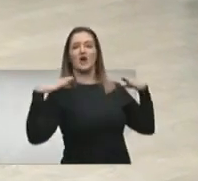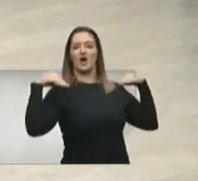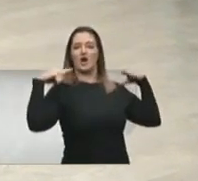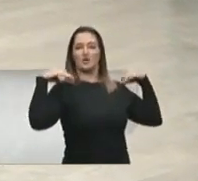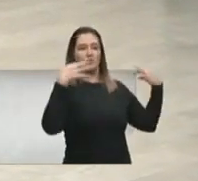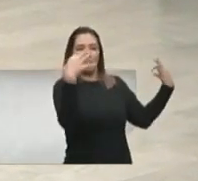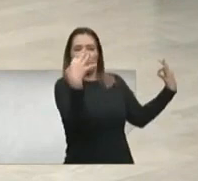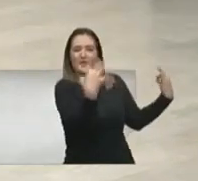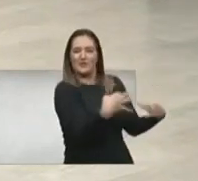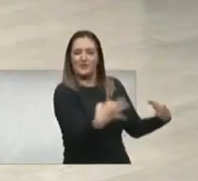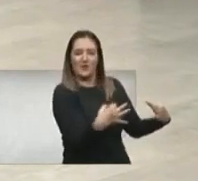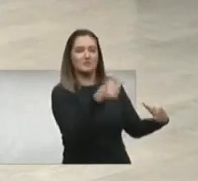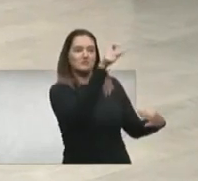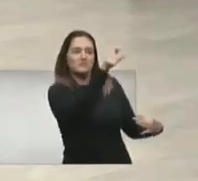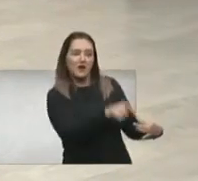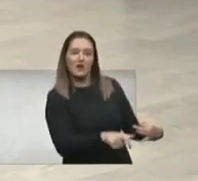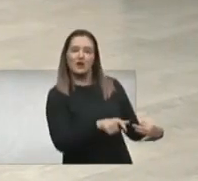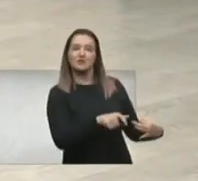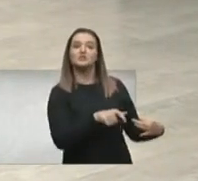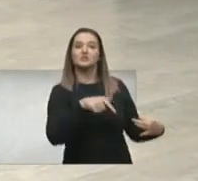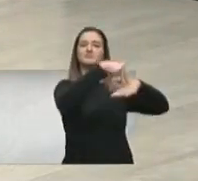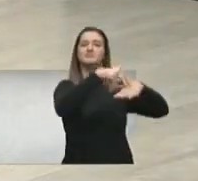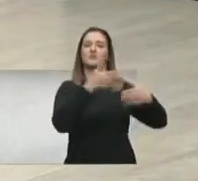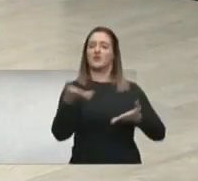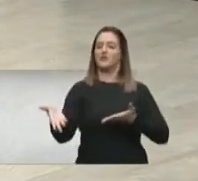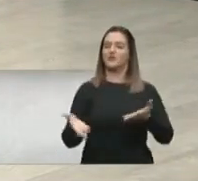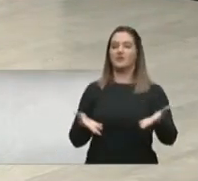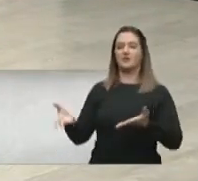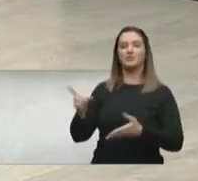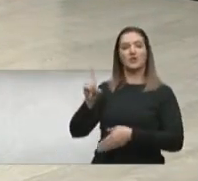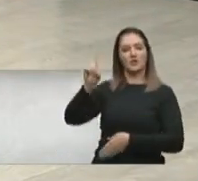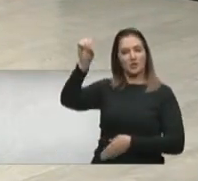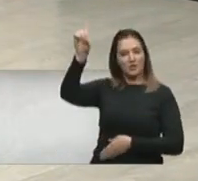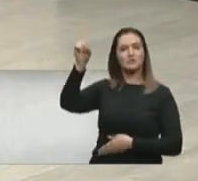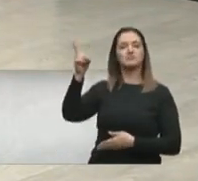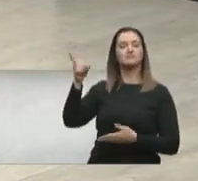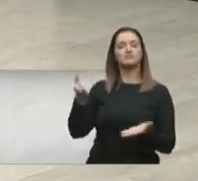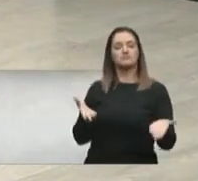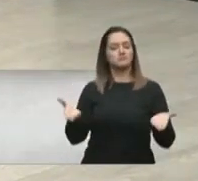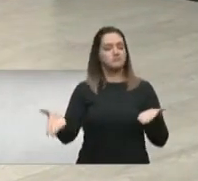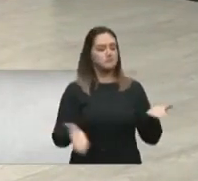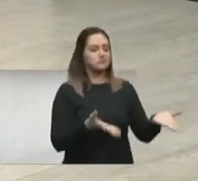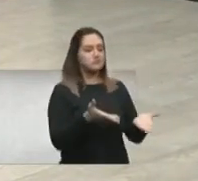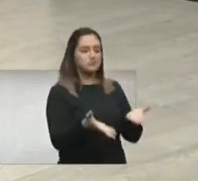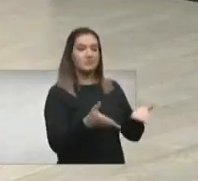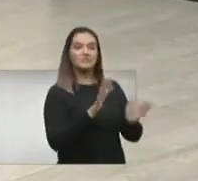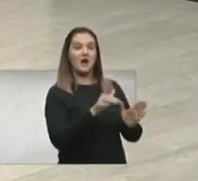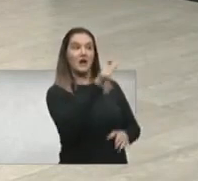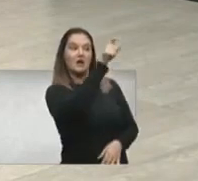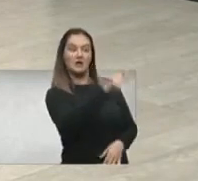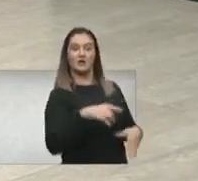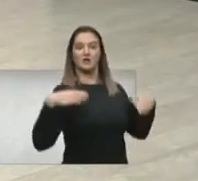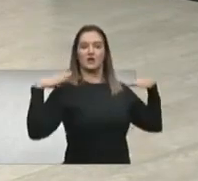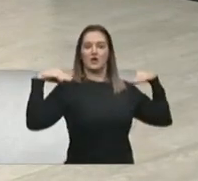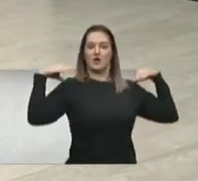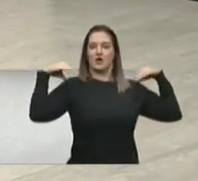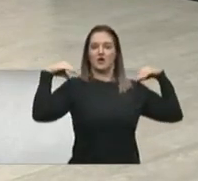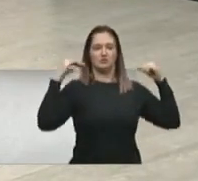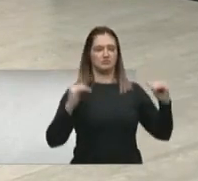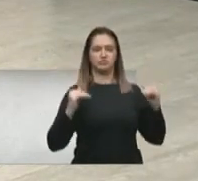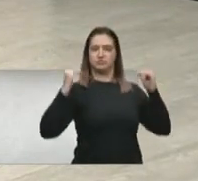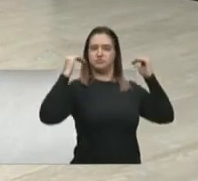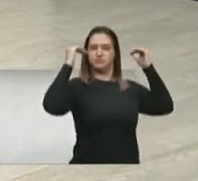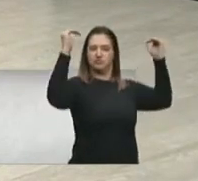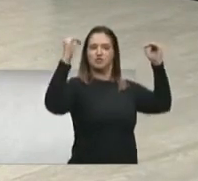ele foi ungido e foi estabelecido para ficar ao lado. No entanto, esse anjo ungido, querubim, tudo isso, que tinha